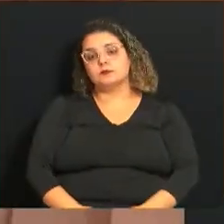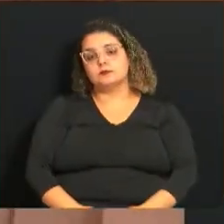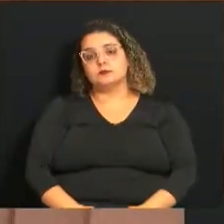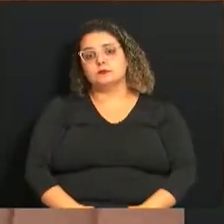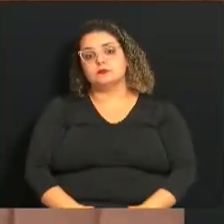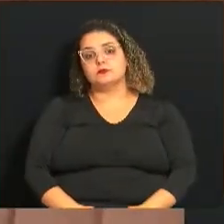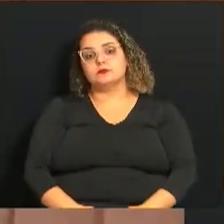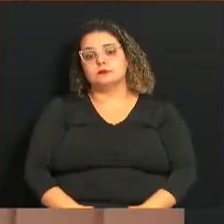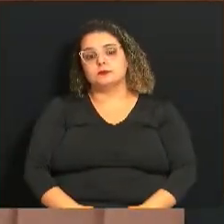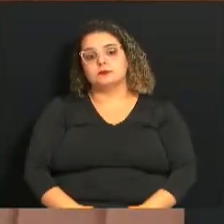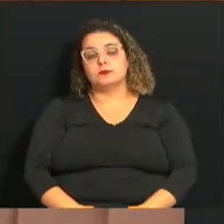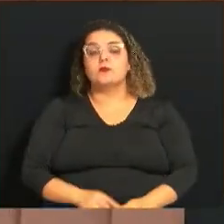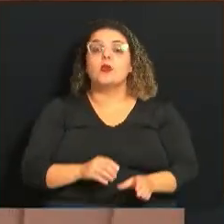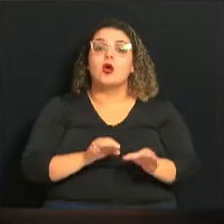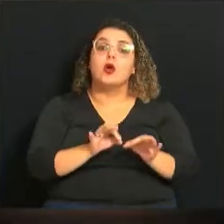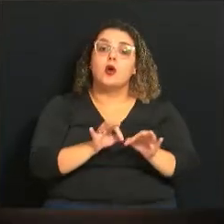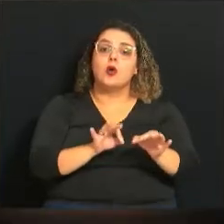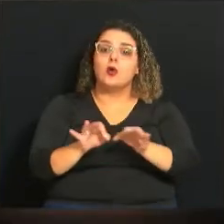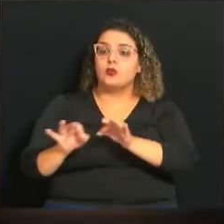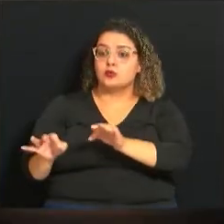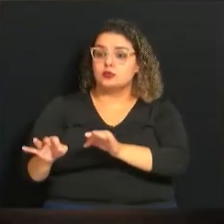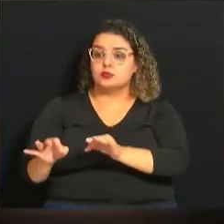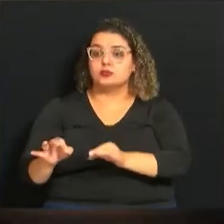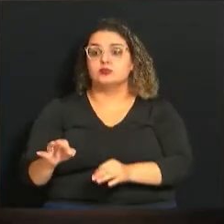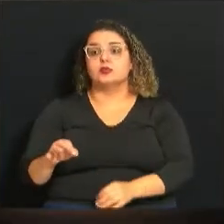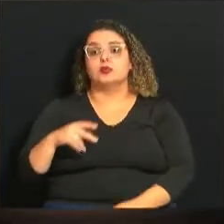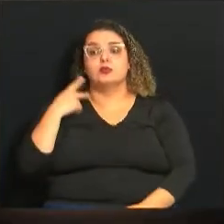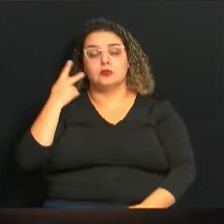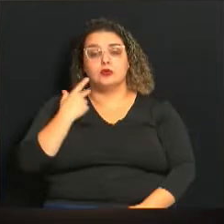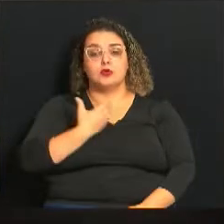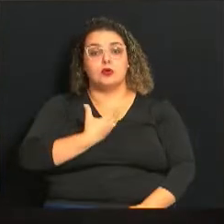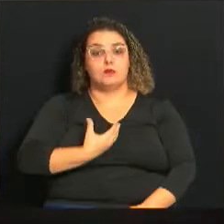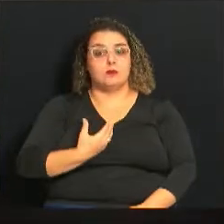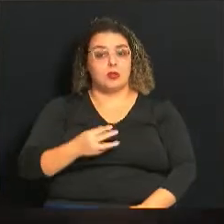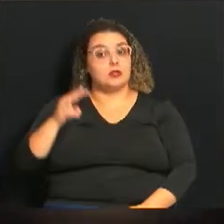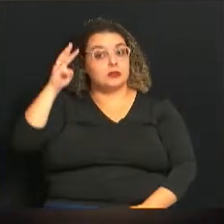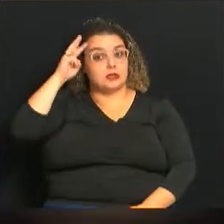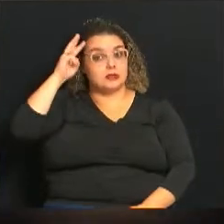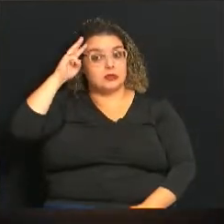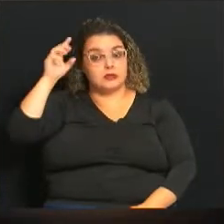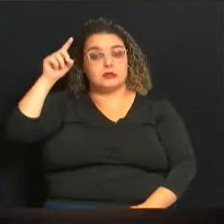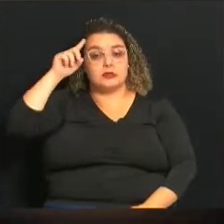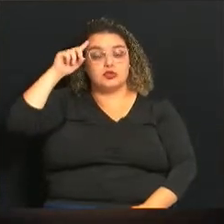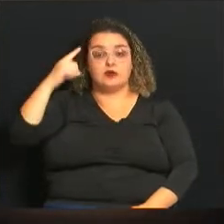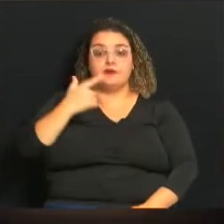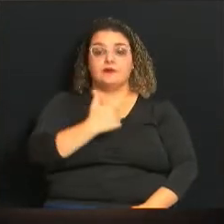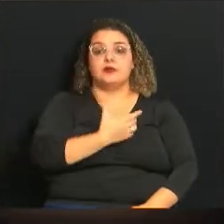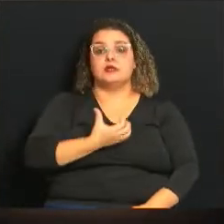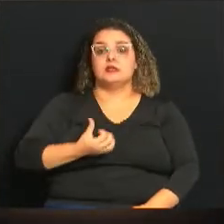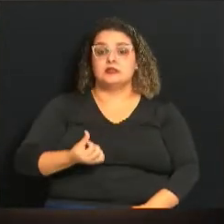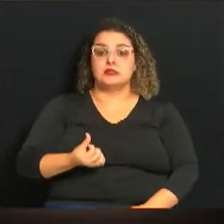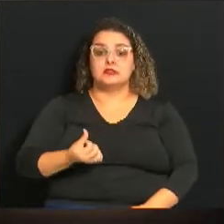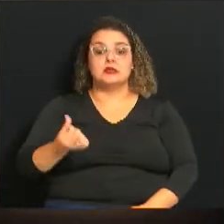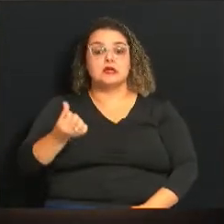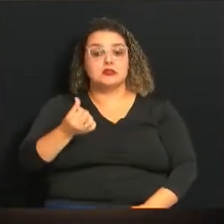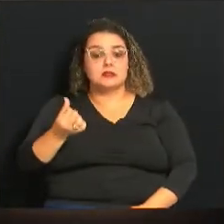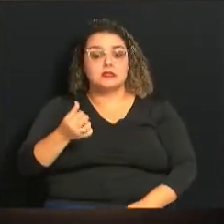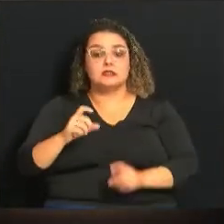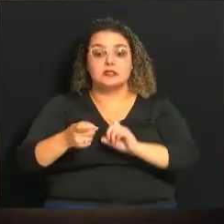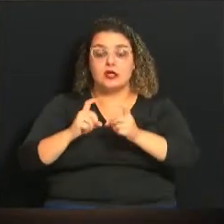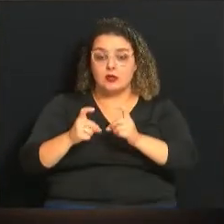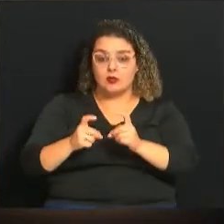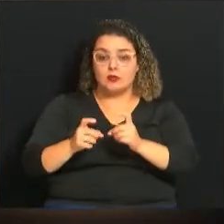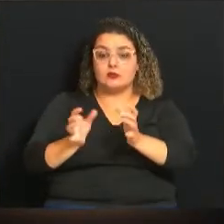Comandada pelo vereador Carmo Luiz, foi realizada na terça-feira, dia 26, a 6ª reunião ordinária da